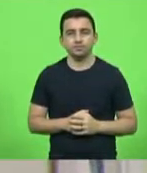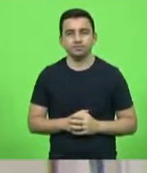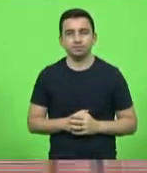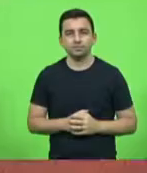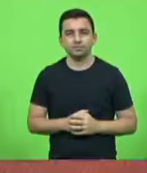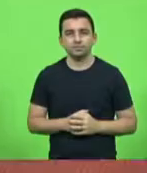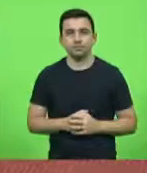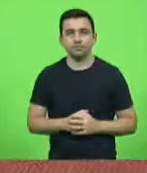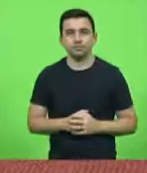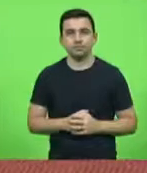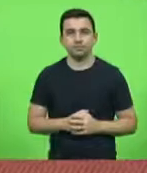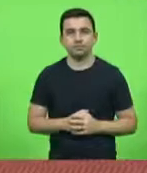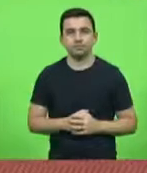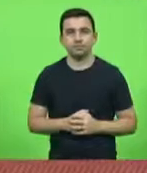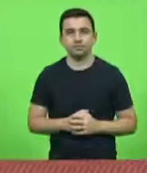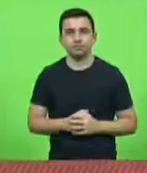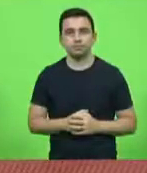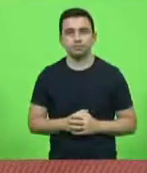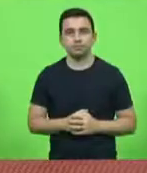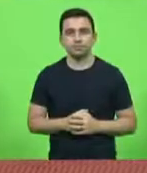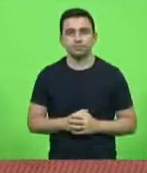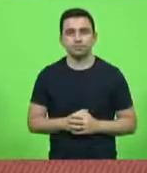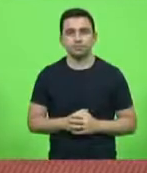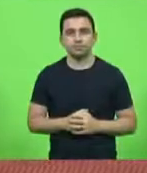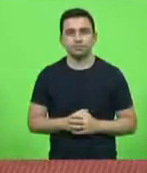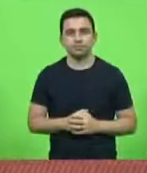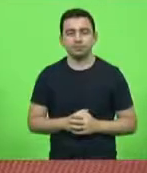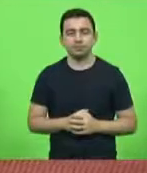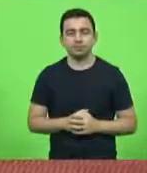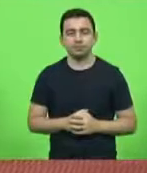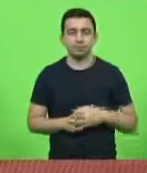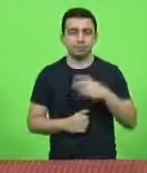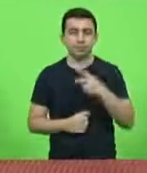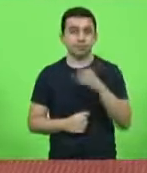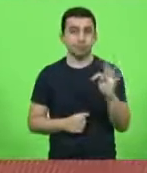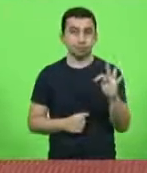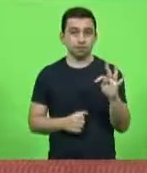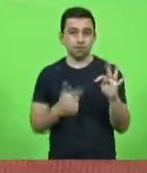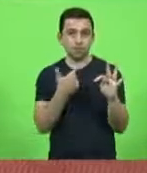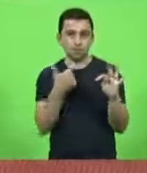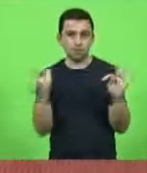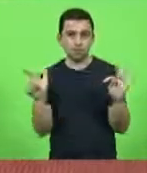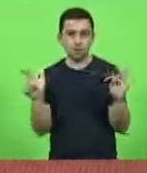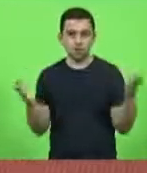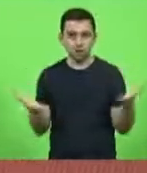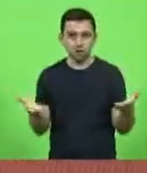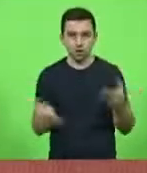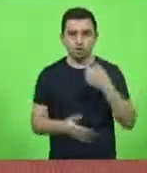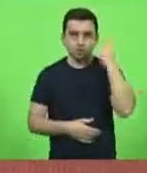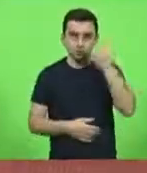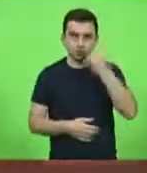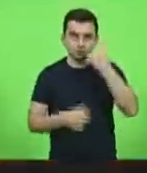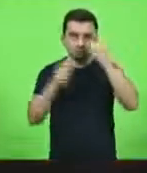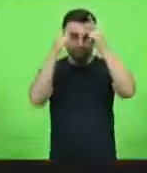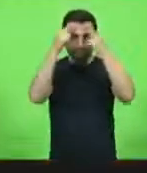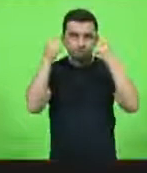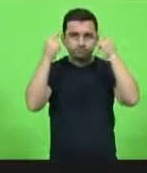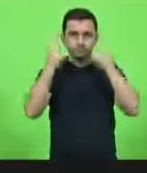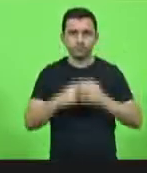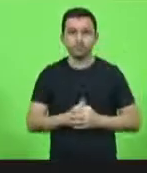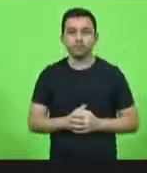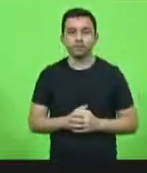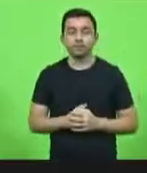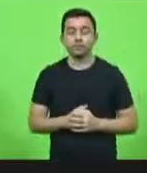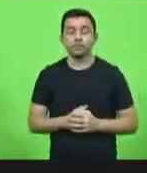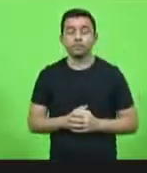e ninguém a sequência ao partido dos trabalhadores o nosso Deputado neodi saretta por